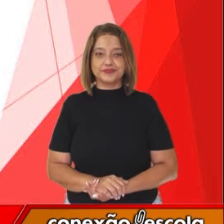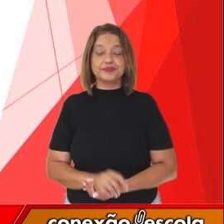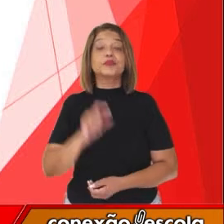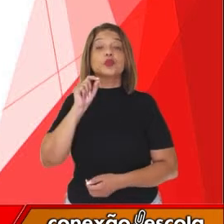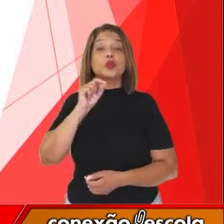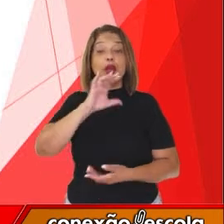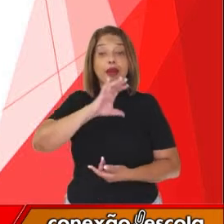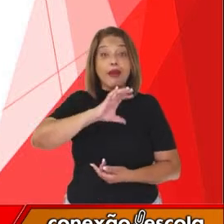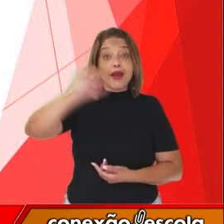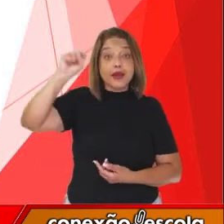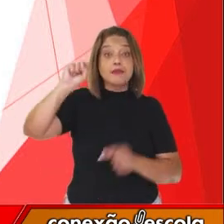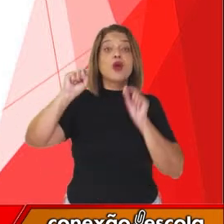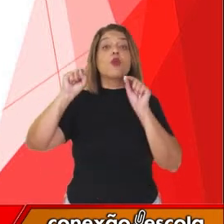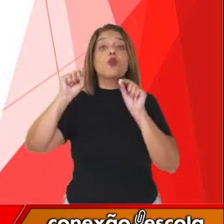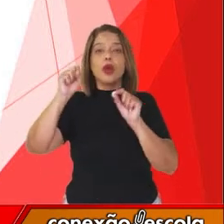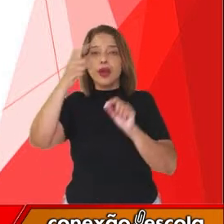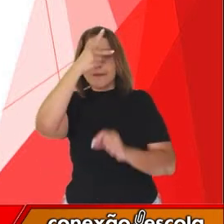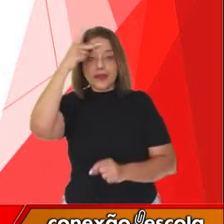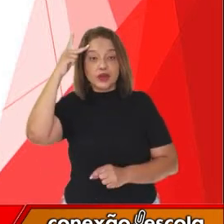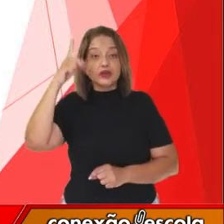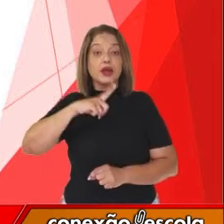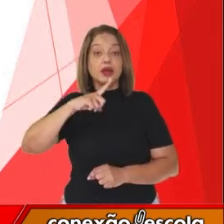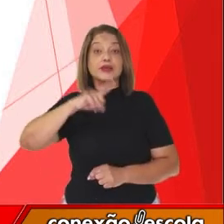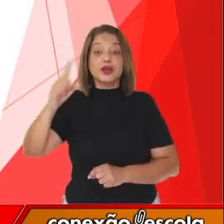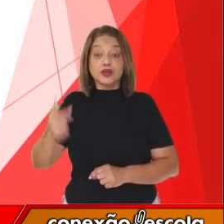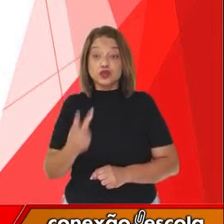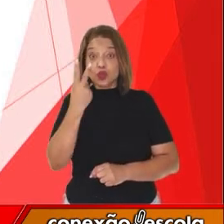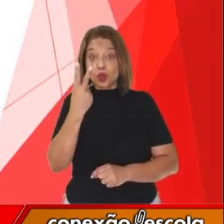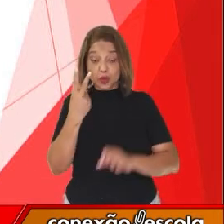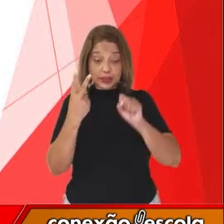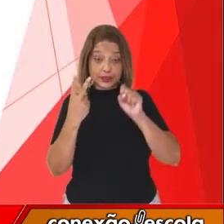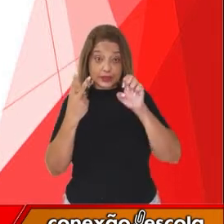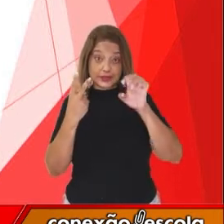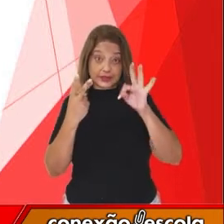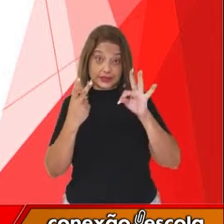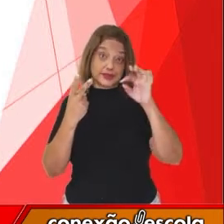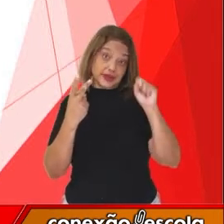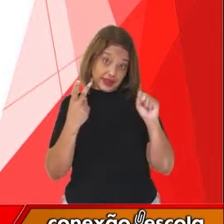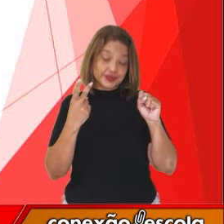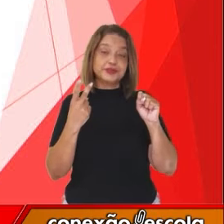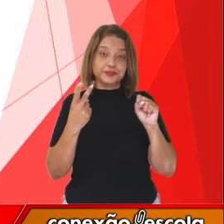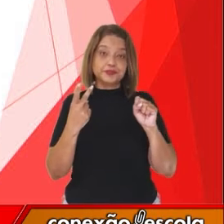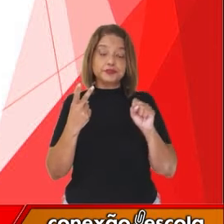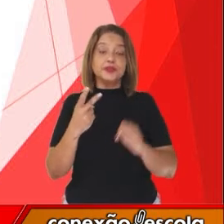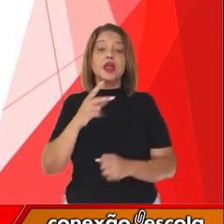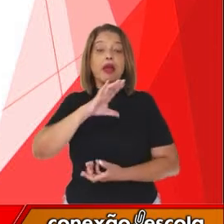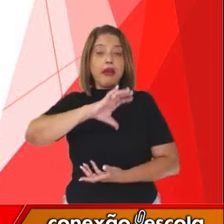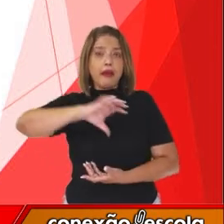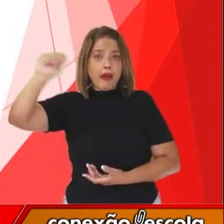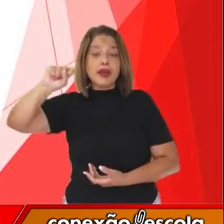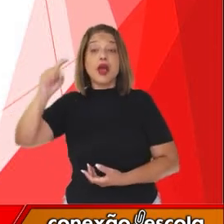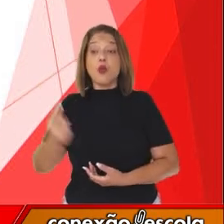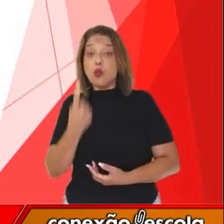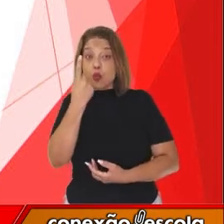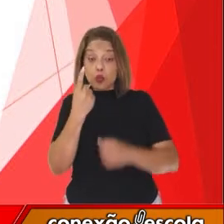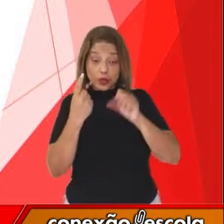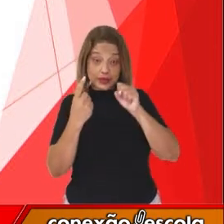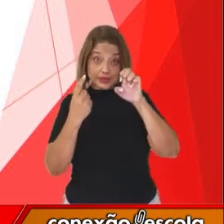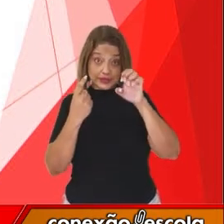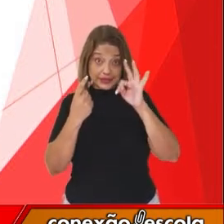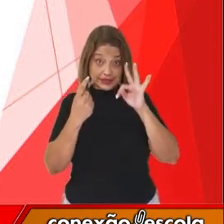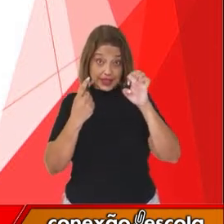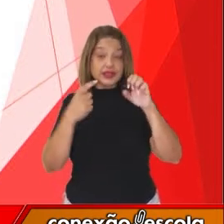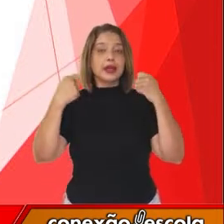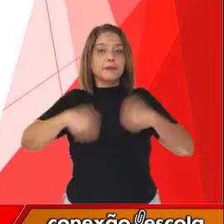Ganha o jogo quem fizer primeiro 2 sets. Ganha um set quem primeiro